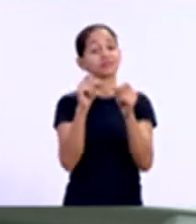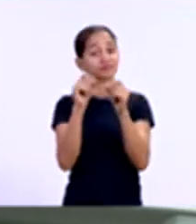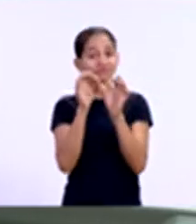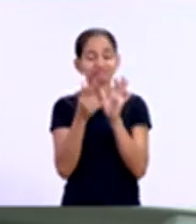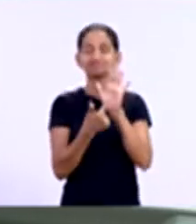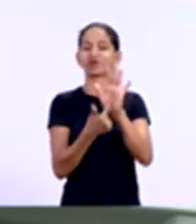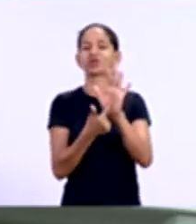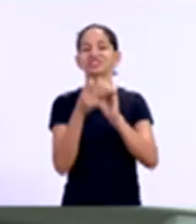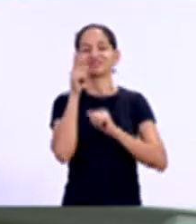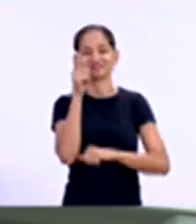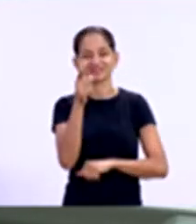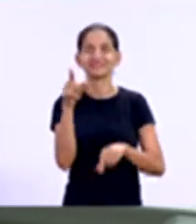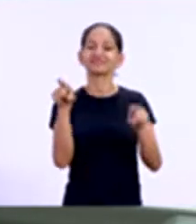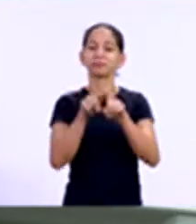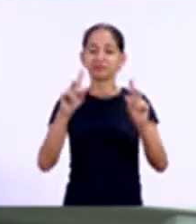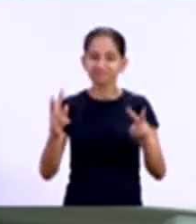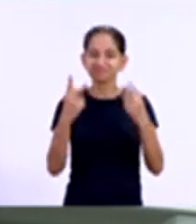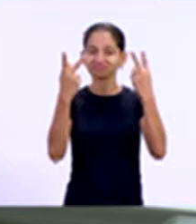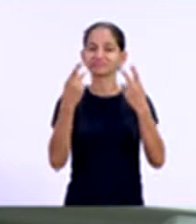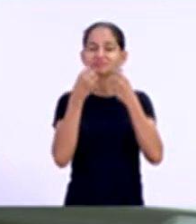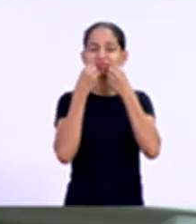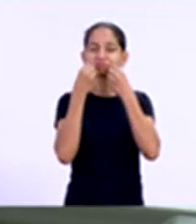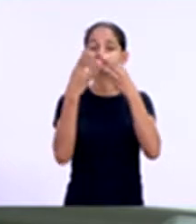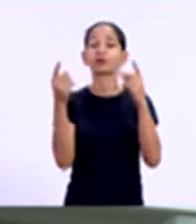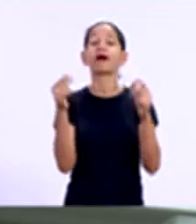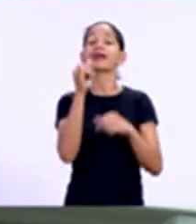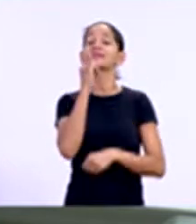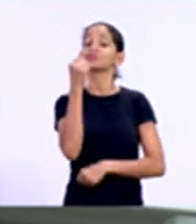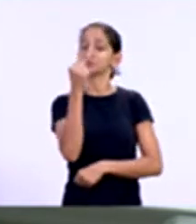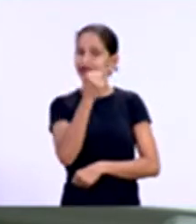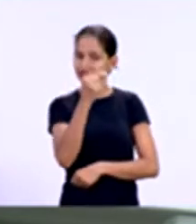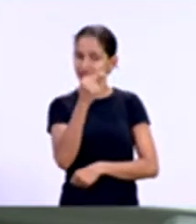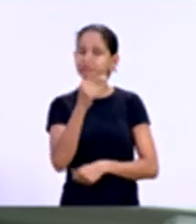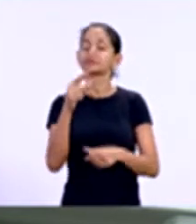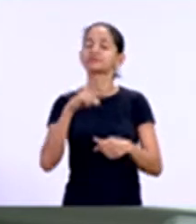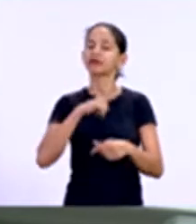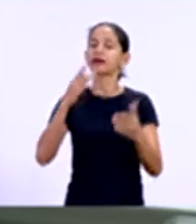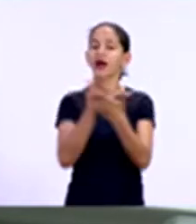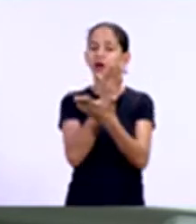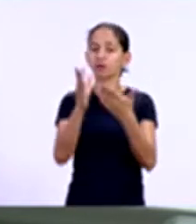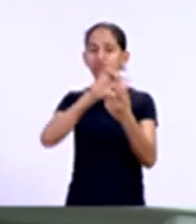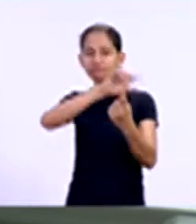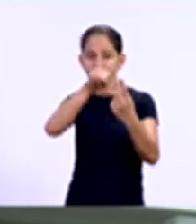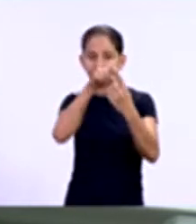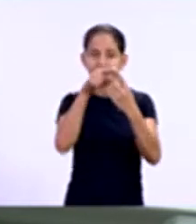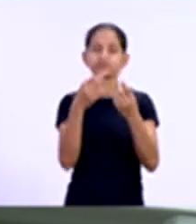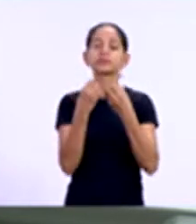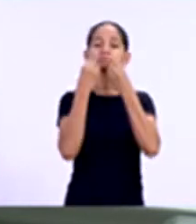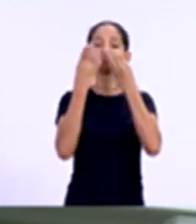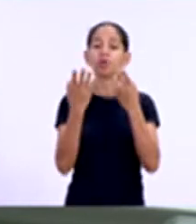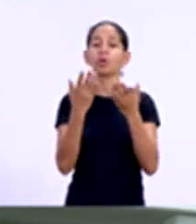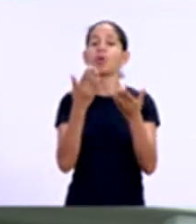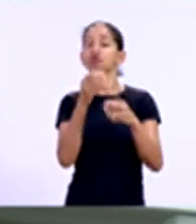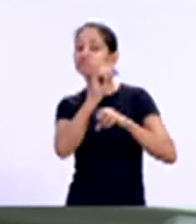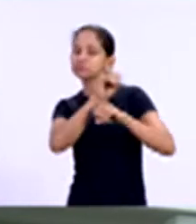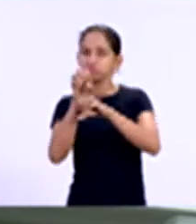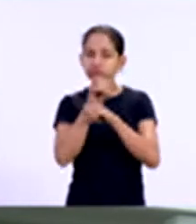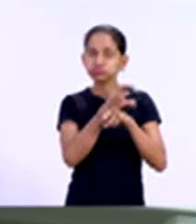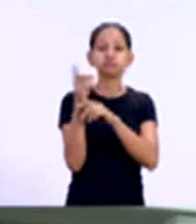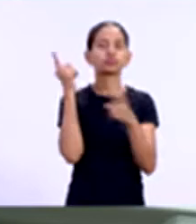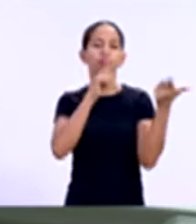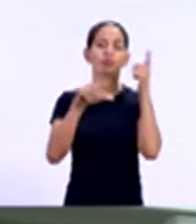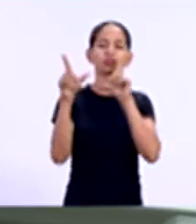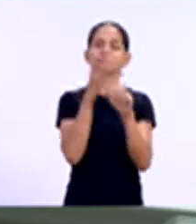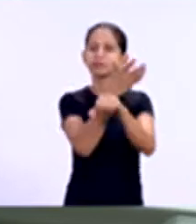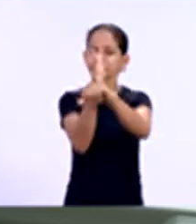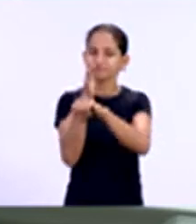e nós observamos que, nesse caso, os objetivos de aprendizagem, eles foram alcançados.